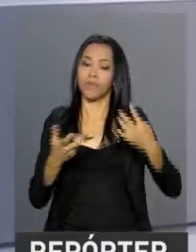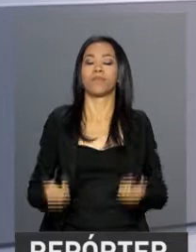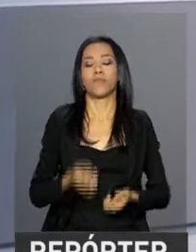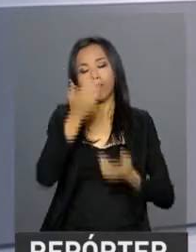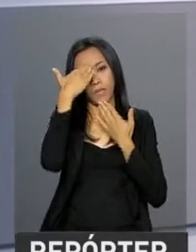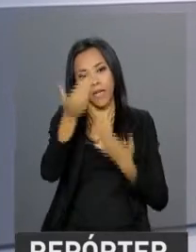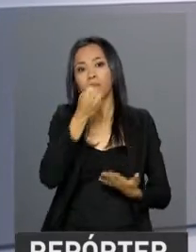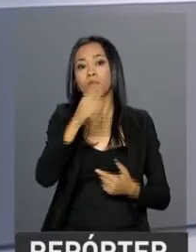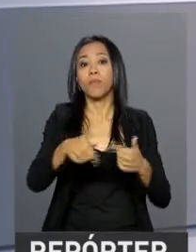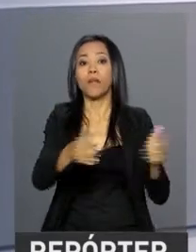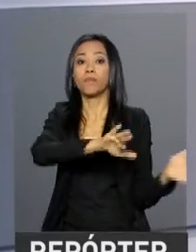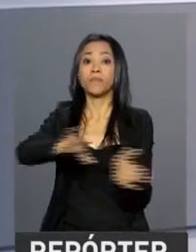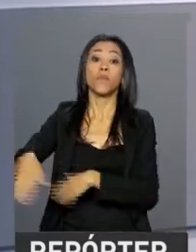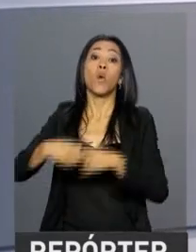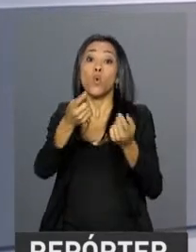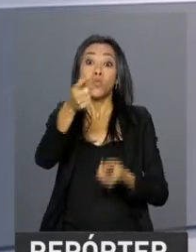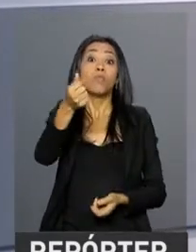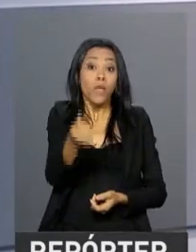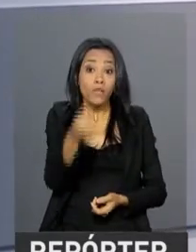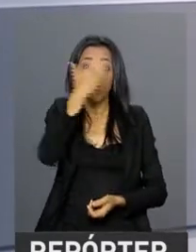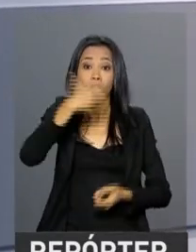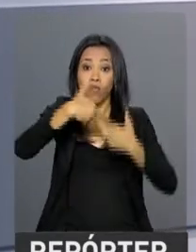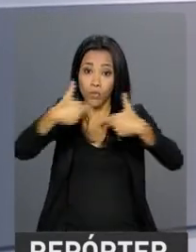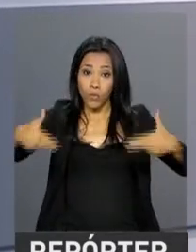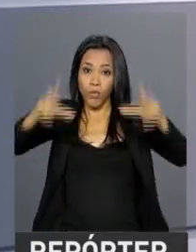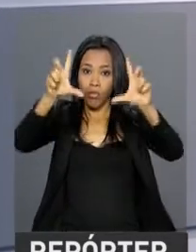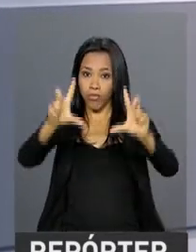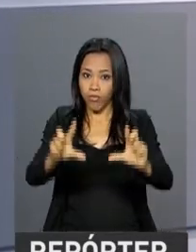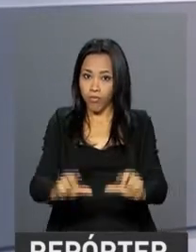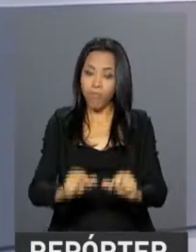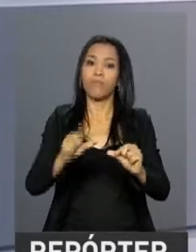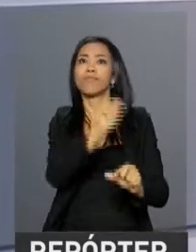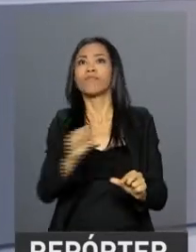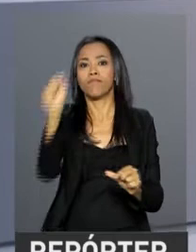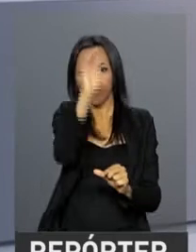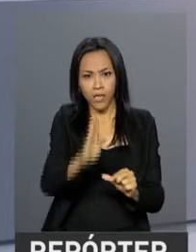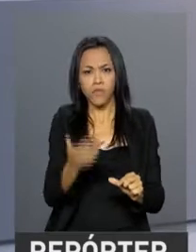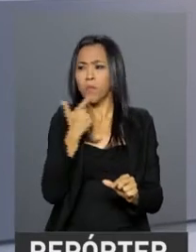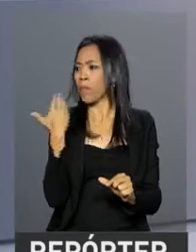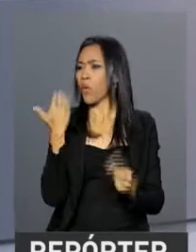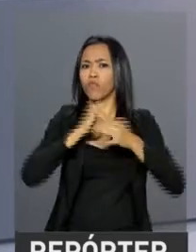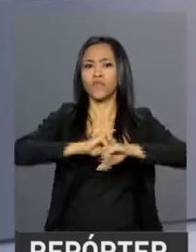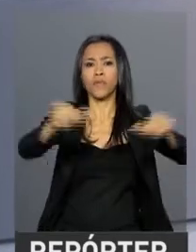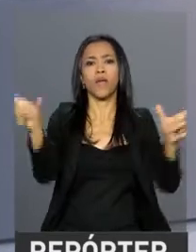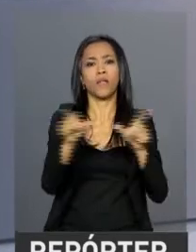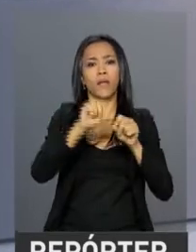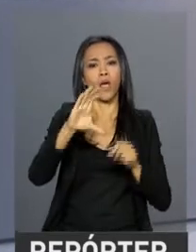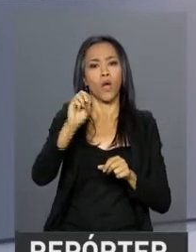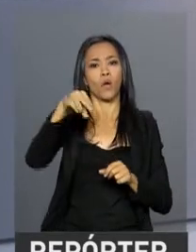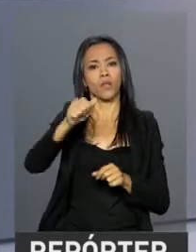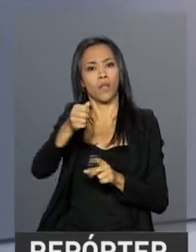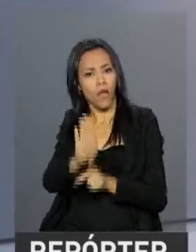você e o preço das frutas seguem em queda na ceasa do país os dados foram divulgados agora há pouco pela conab a companhia